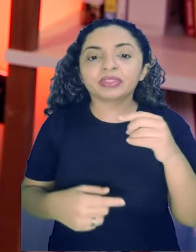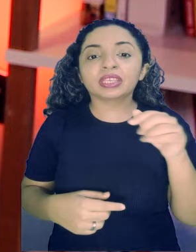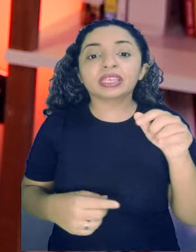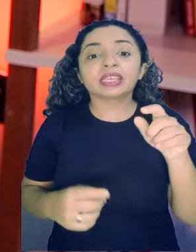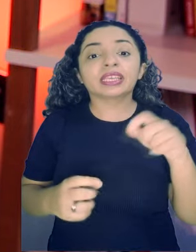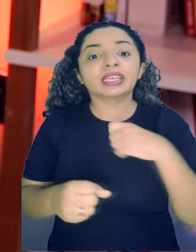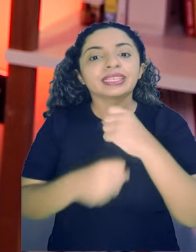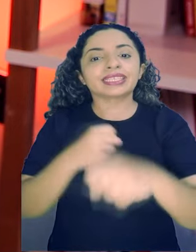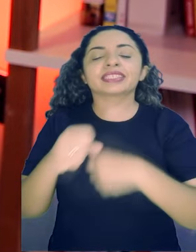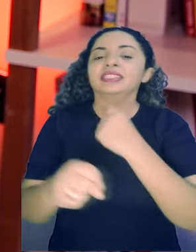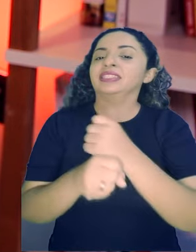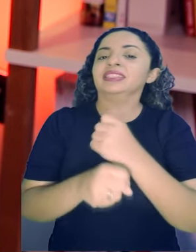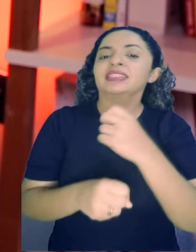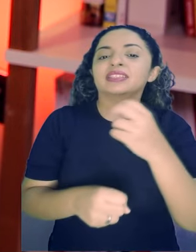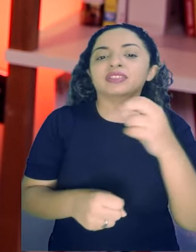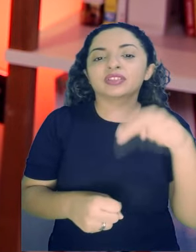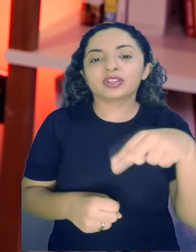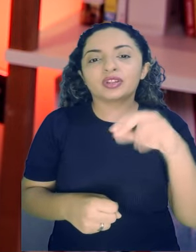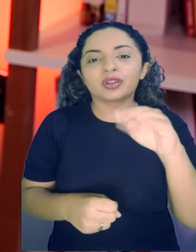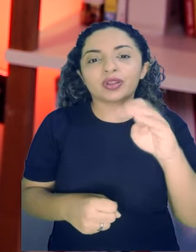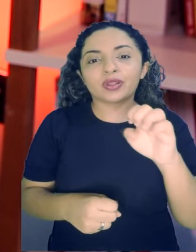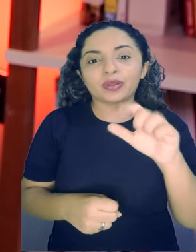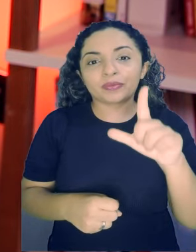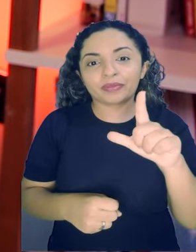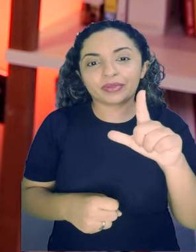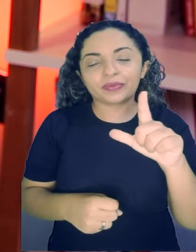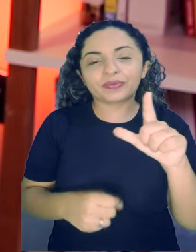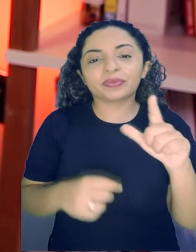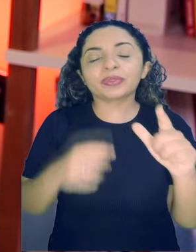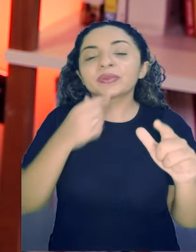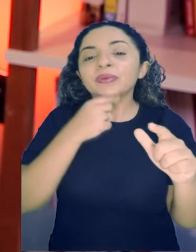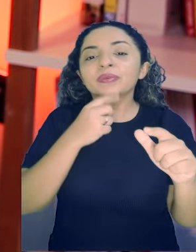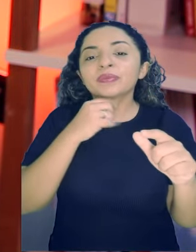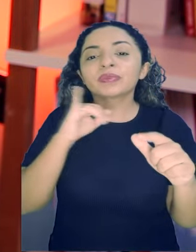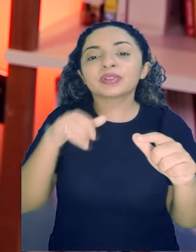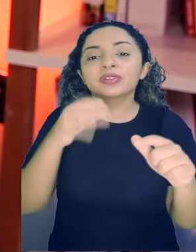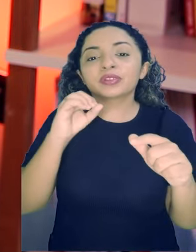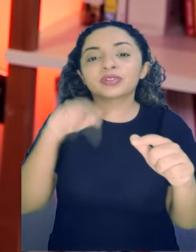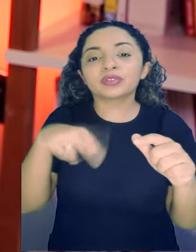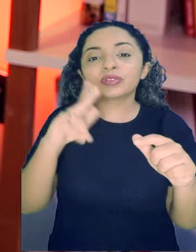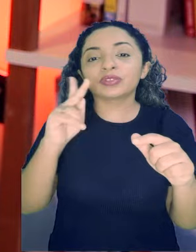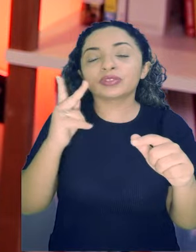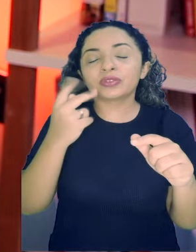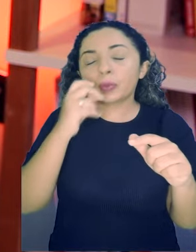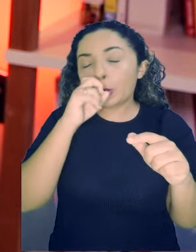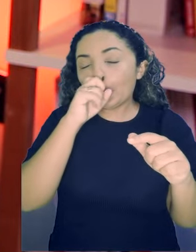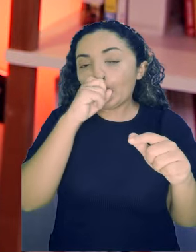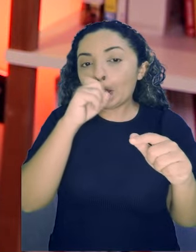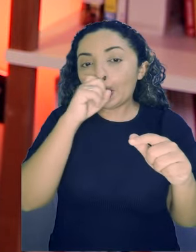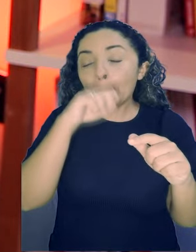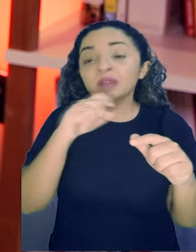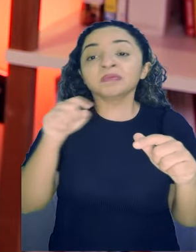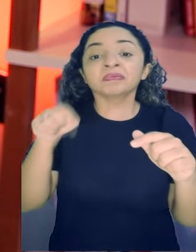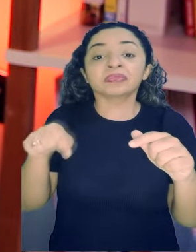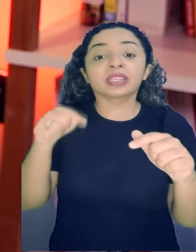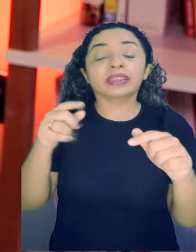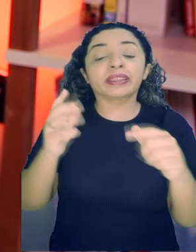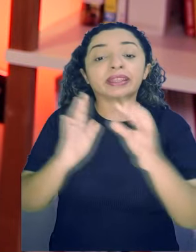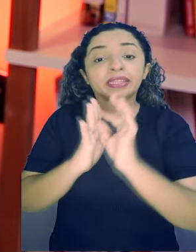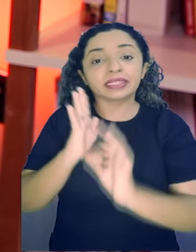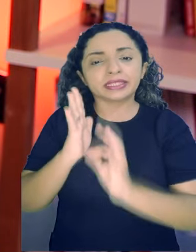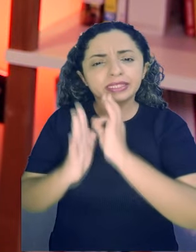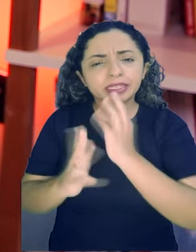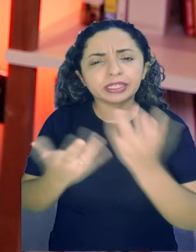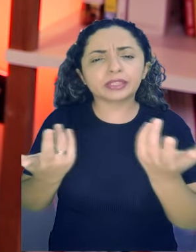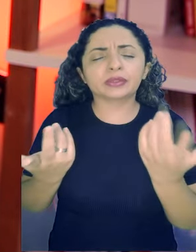anunciado esse ano o vencedor do Prêmio Nobel, que foi o John Fosse, o escritor norueguês, dramaturgo.